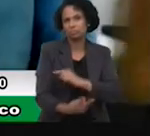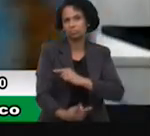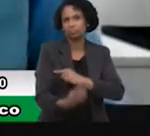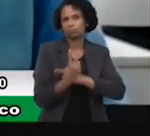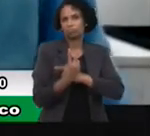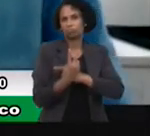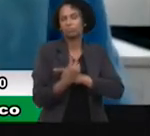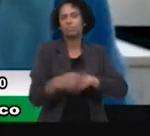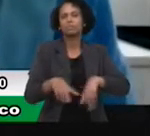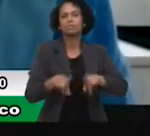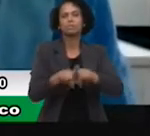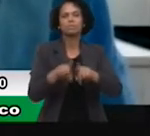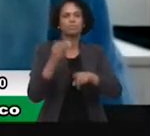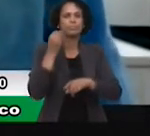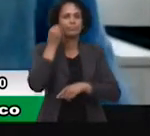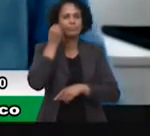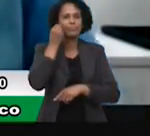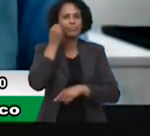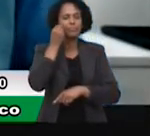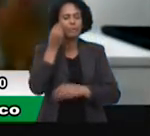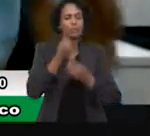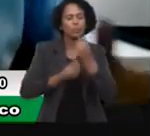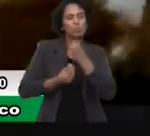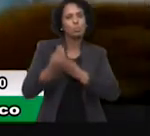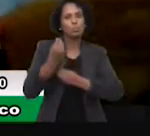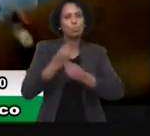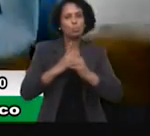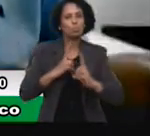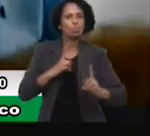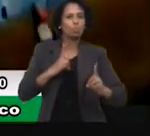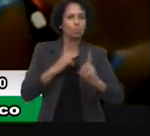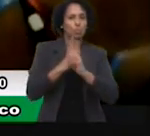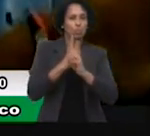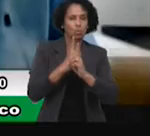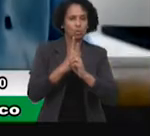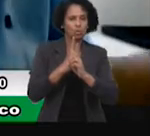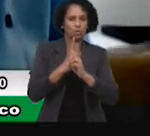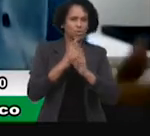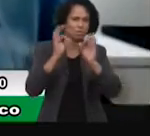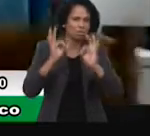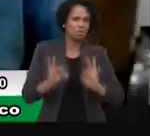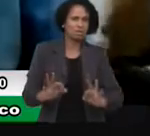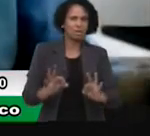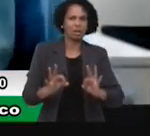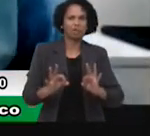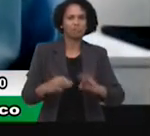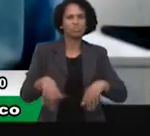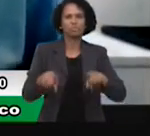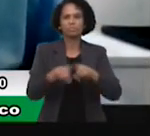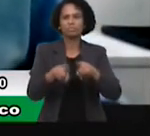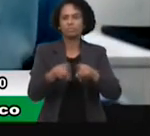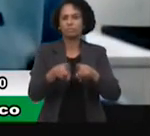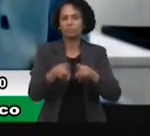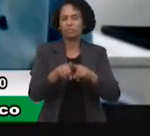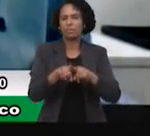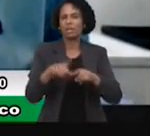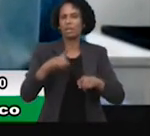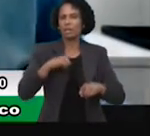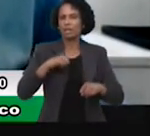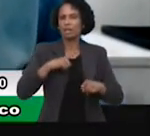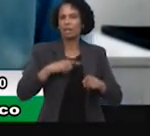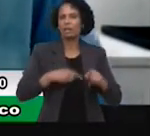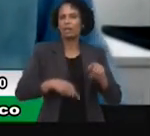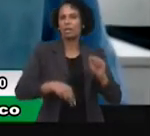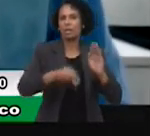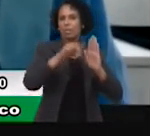procurei mostrar de uma forma bem coerente tudo aquilo que eu trouxe para essa tribuna, que eu trouxe na pauta, para ser